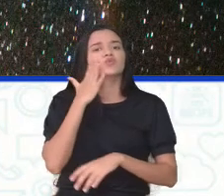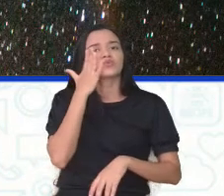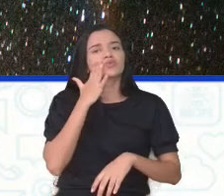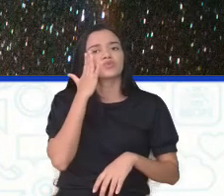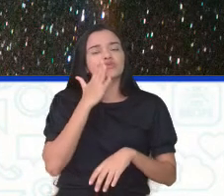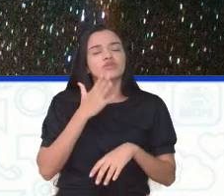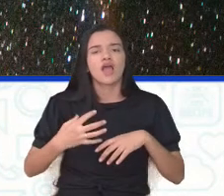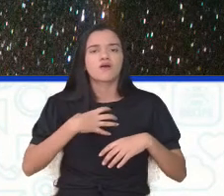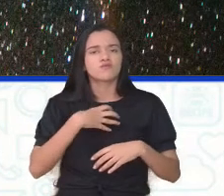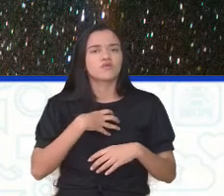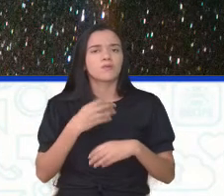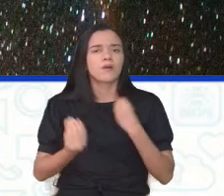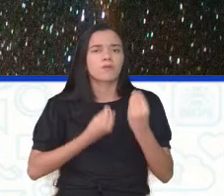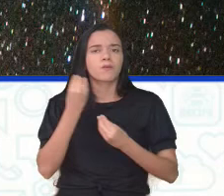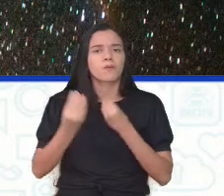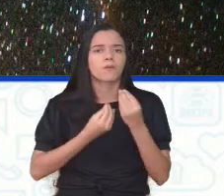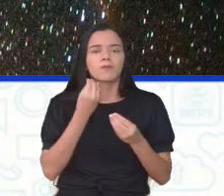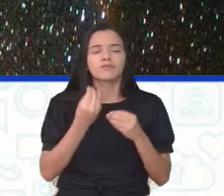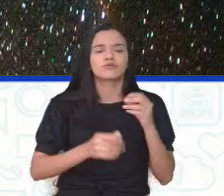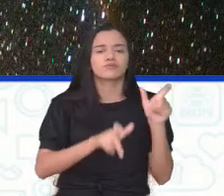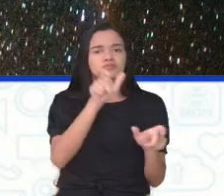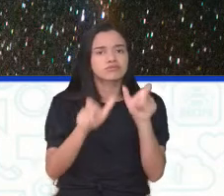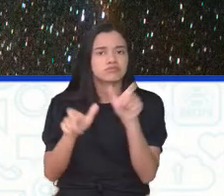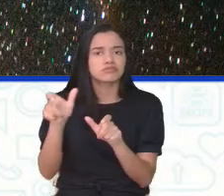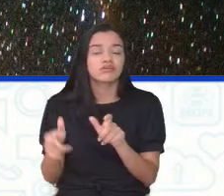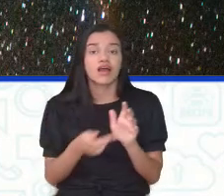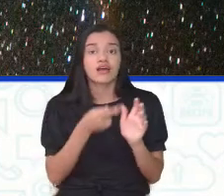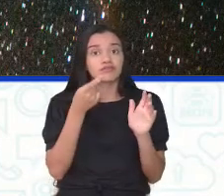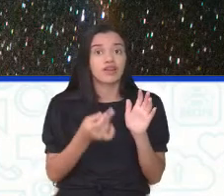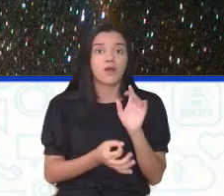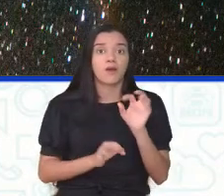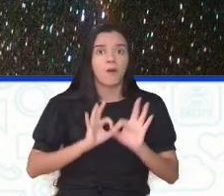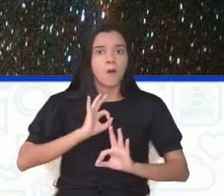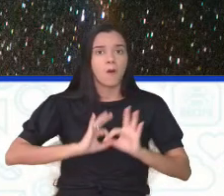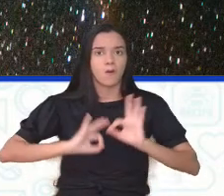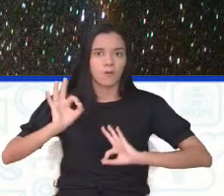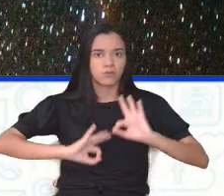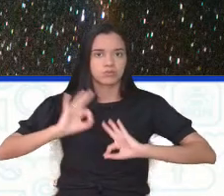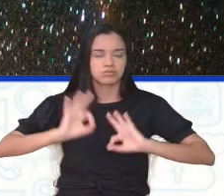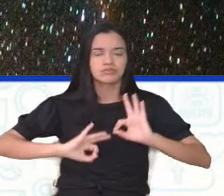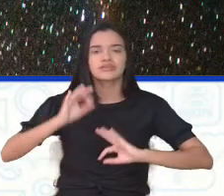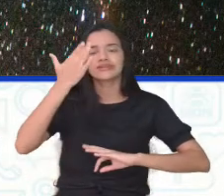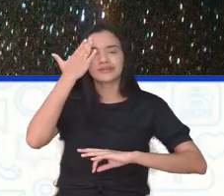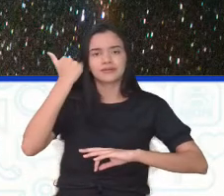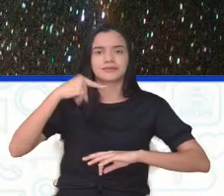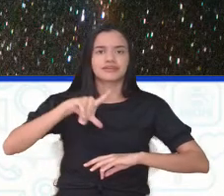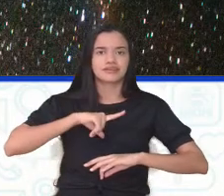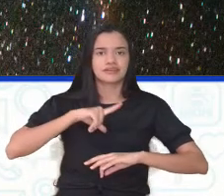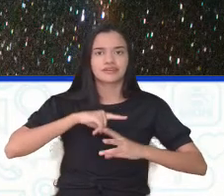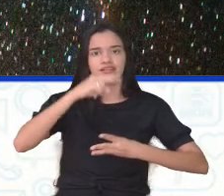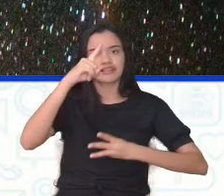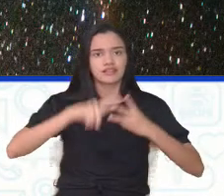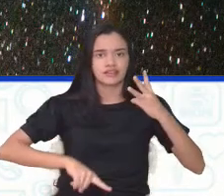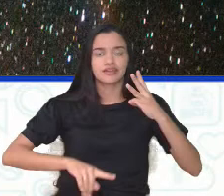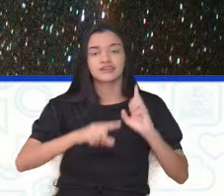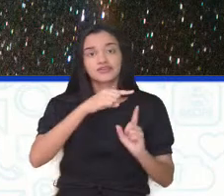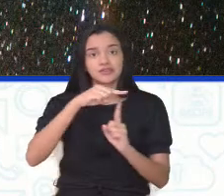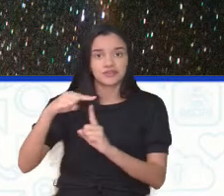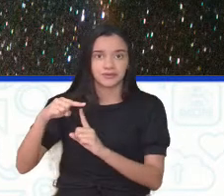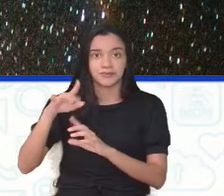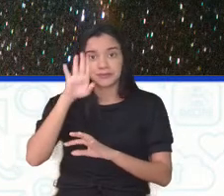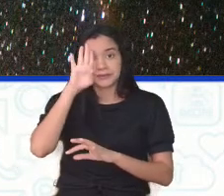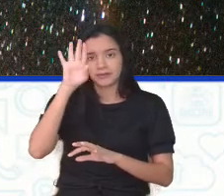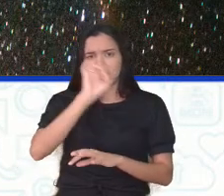a forma como as falas das personagens são organizadas e mostradas na narrativa. Agora a gente já sabe que existem 3 tipos de narradores principais em